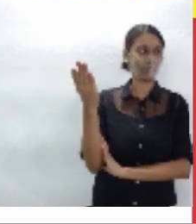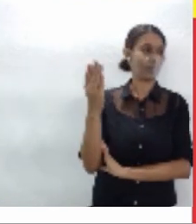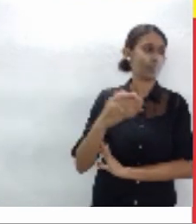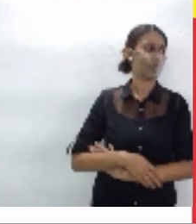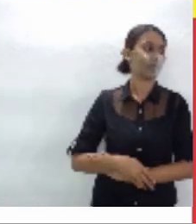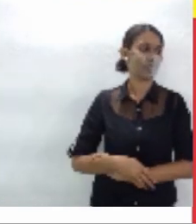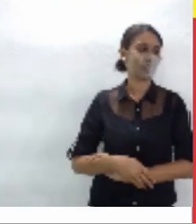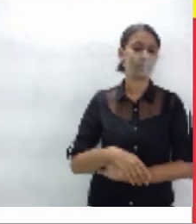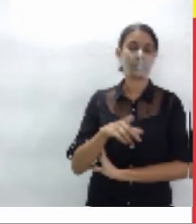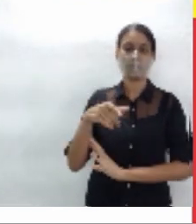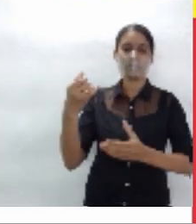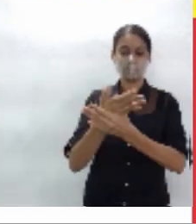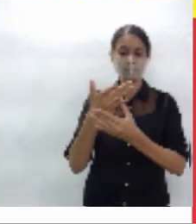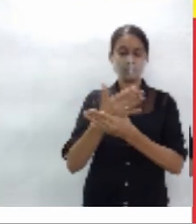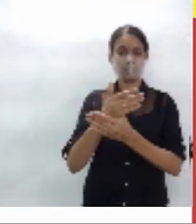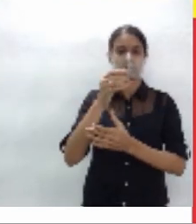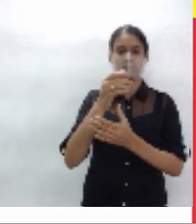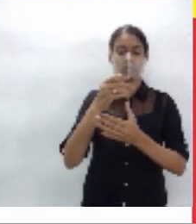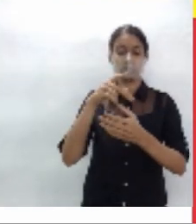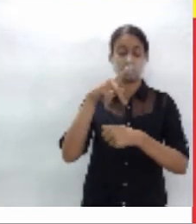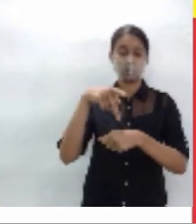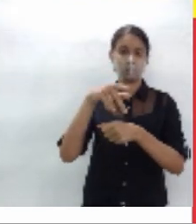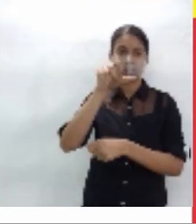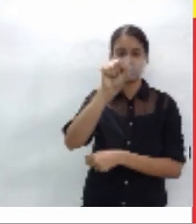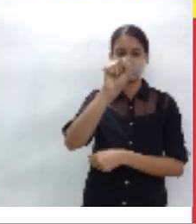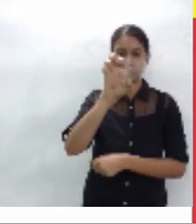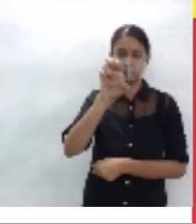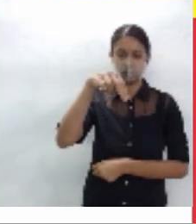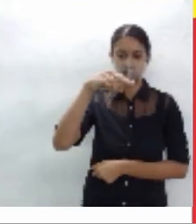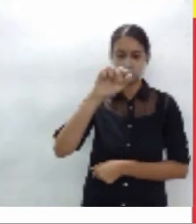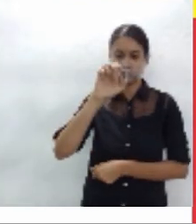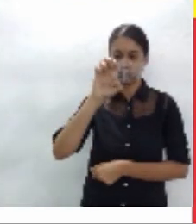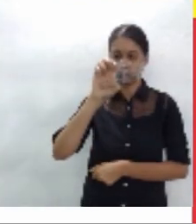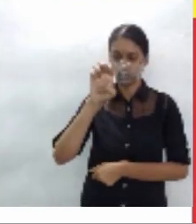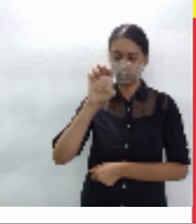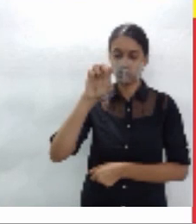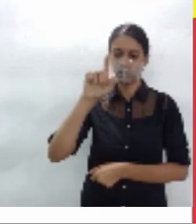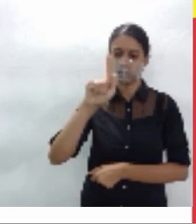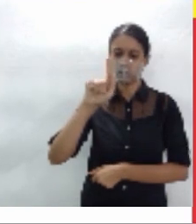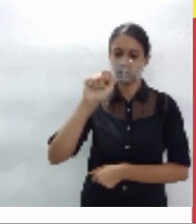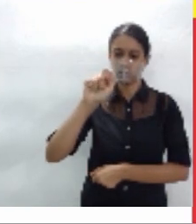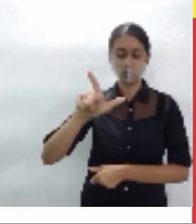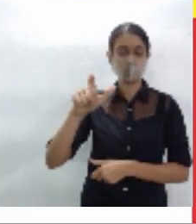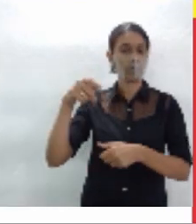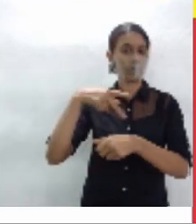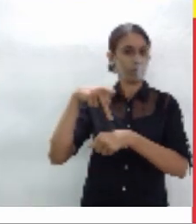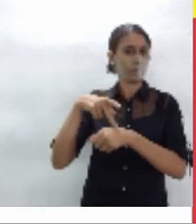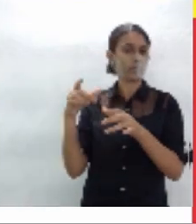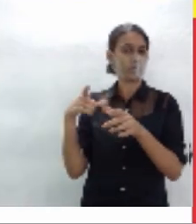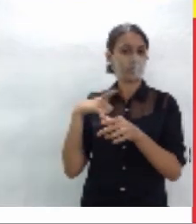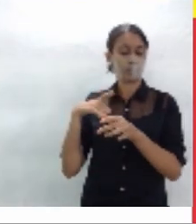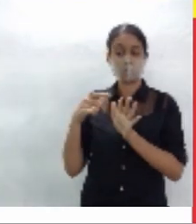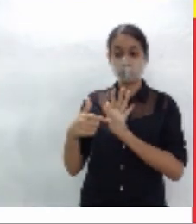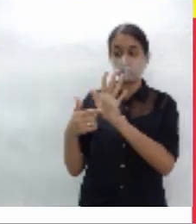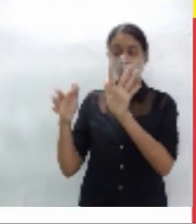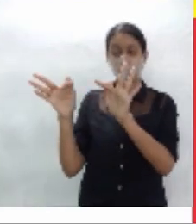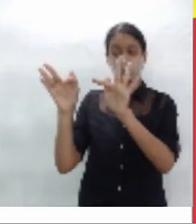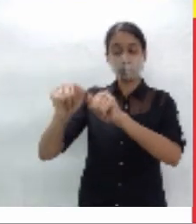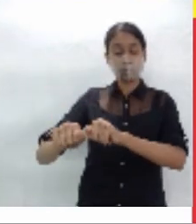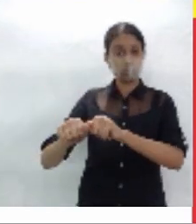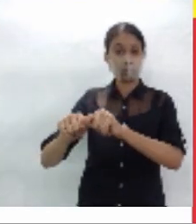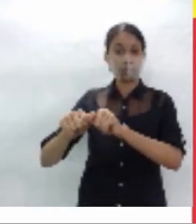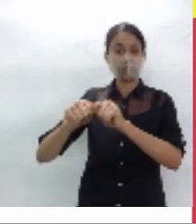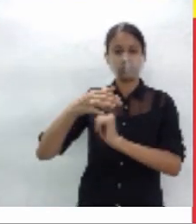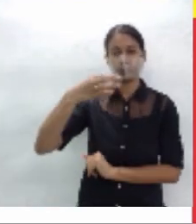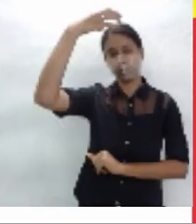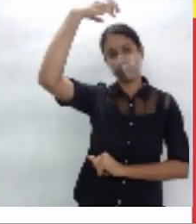que é em Senegal, que é do renascimento do continente africano com o fim do imperialismo